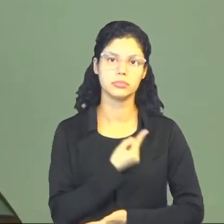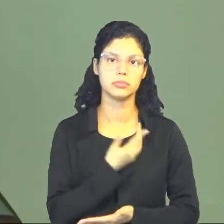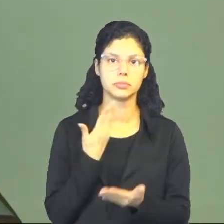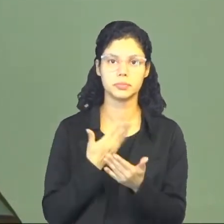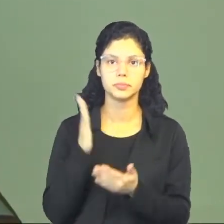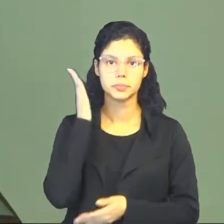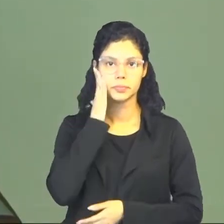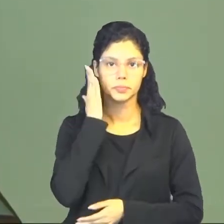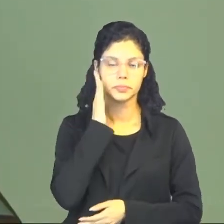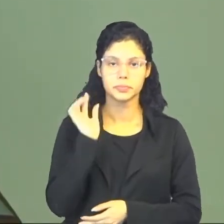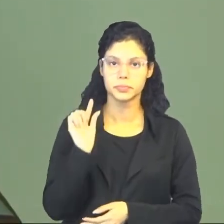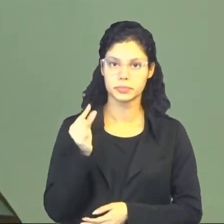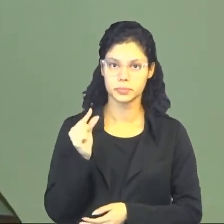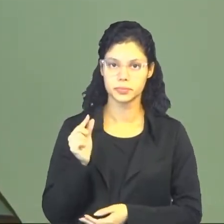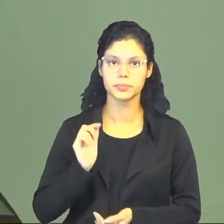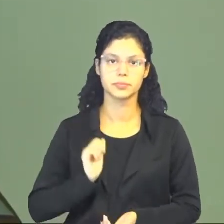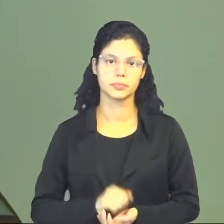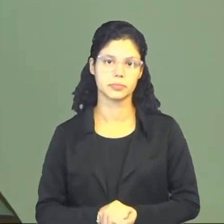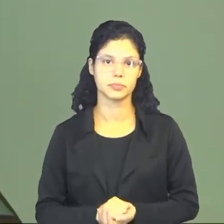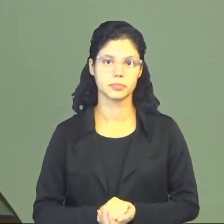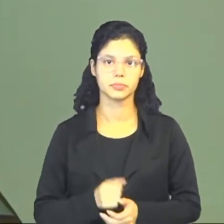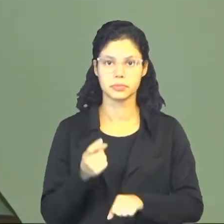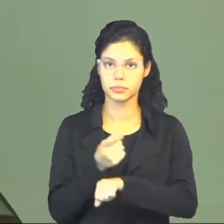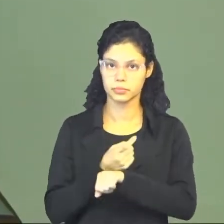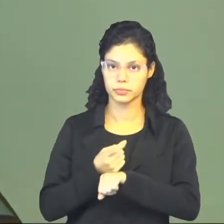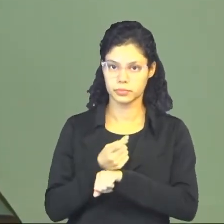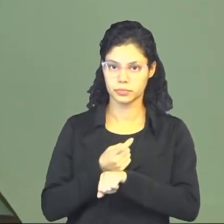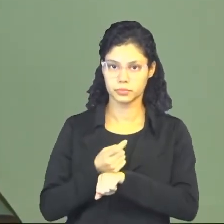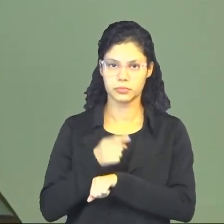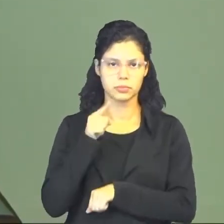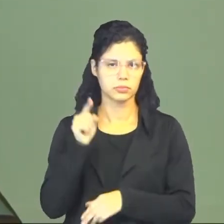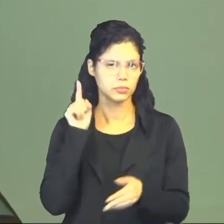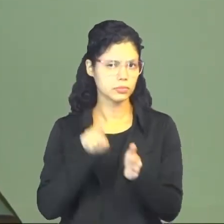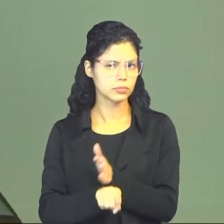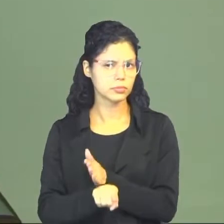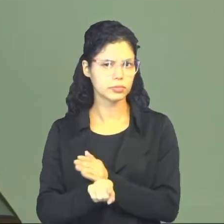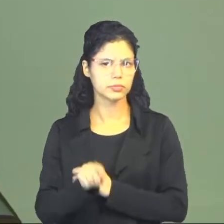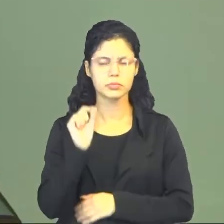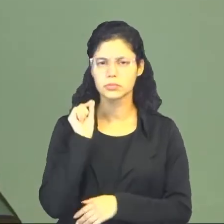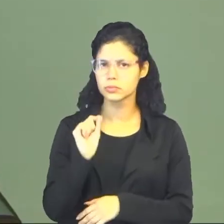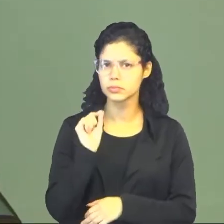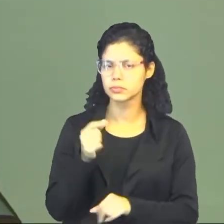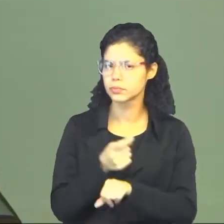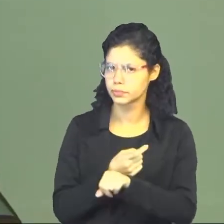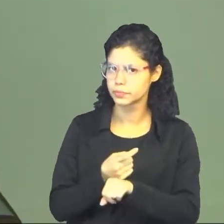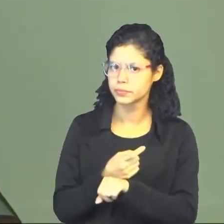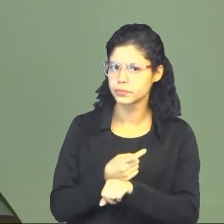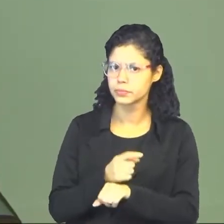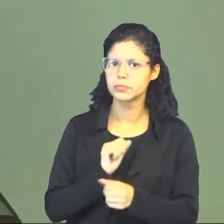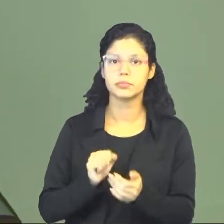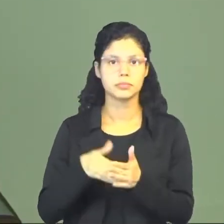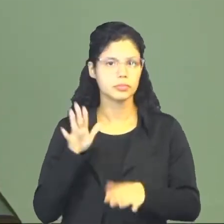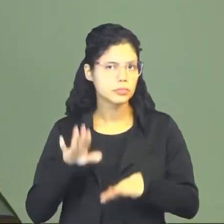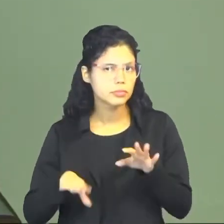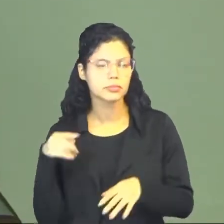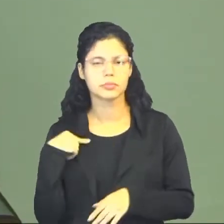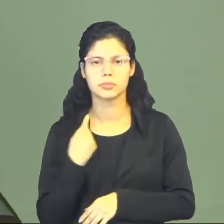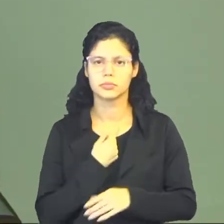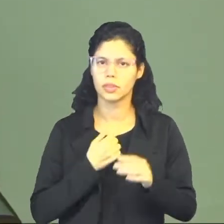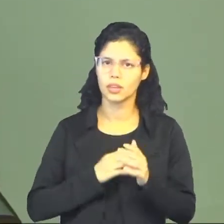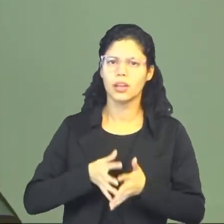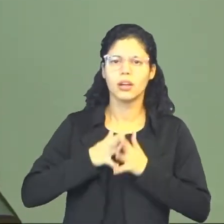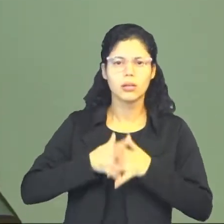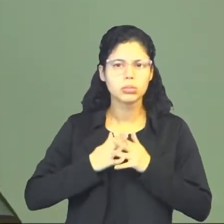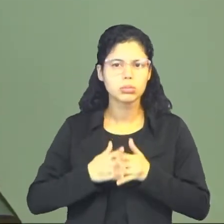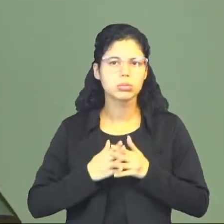vamos compreender a função dos adjetivos Você já se perguntaram o que é adjetivo muitas vezes a gente se confunde